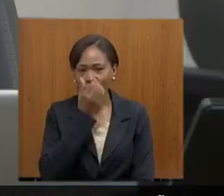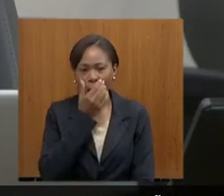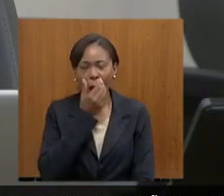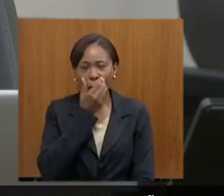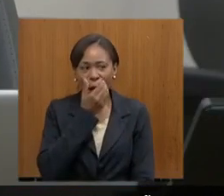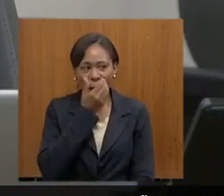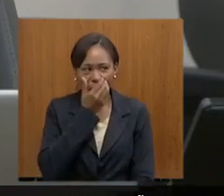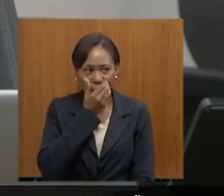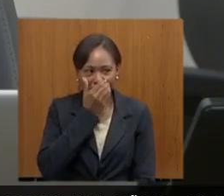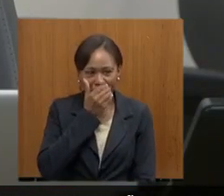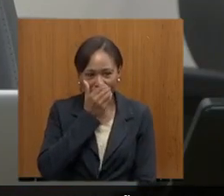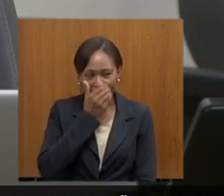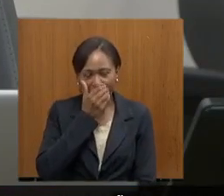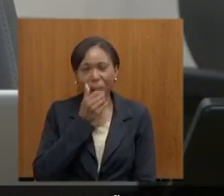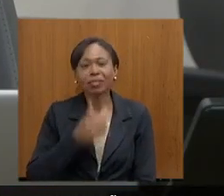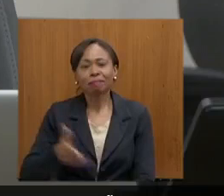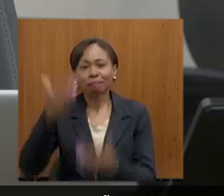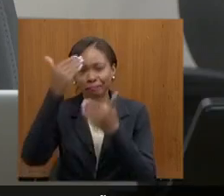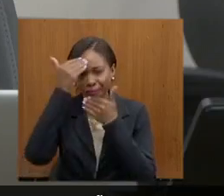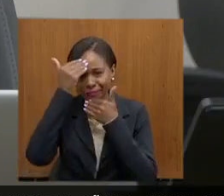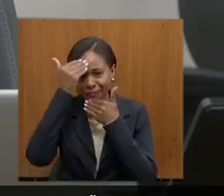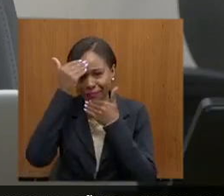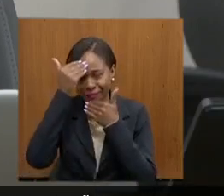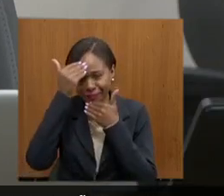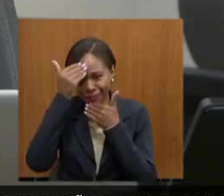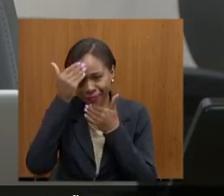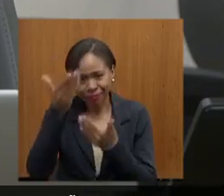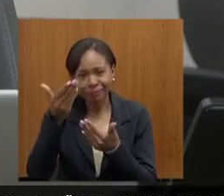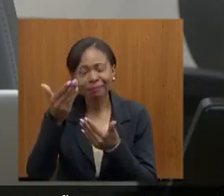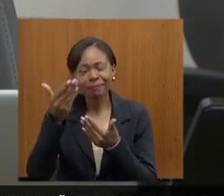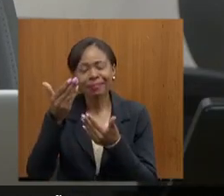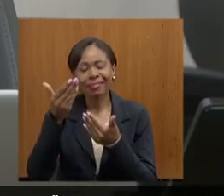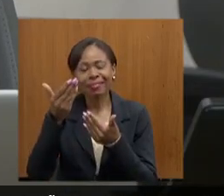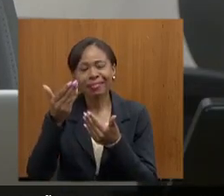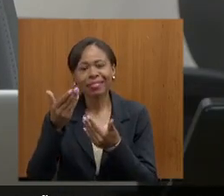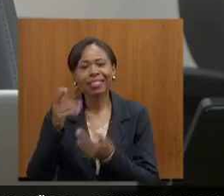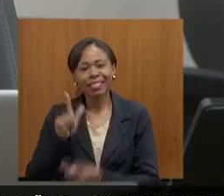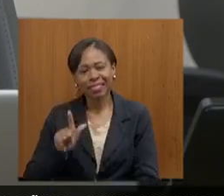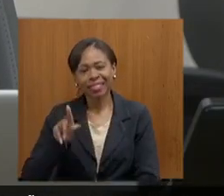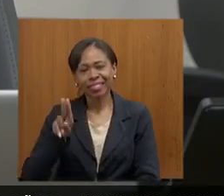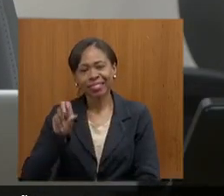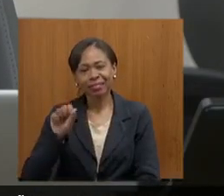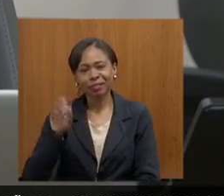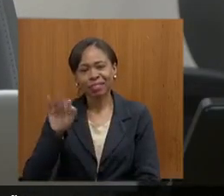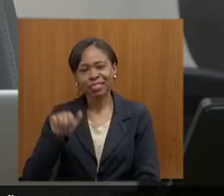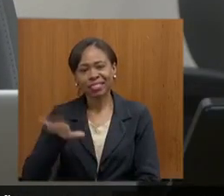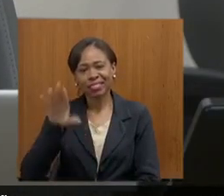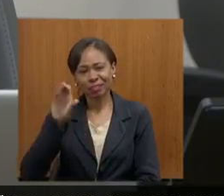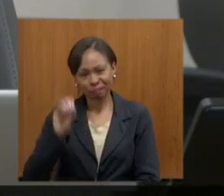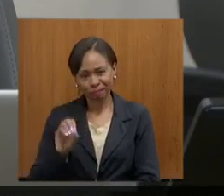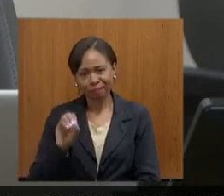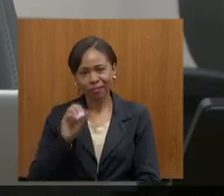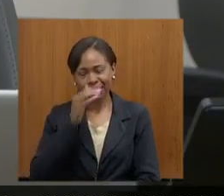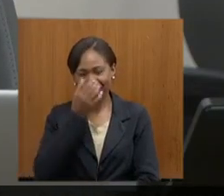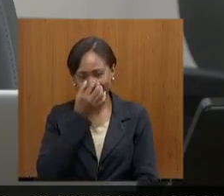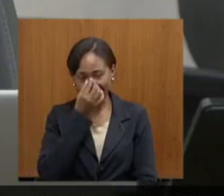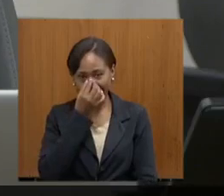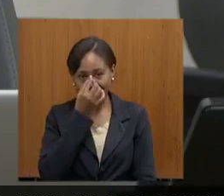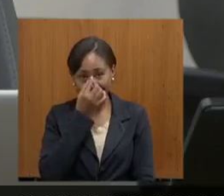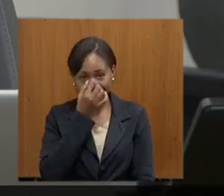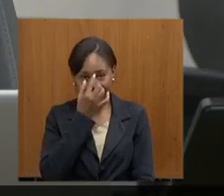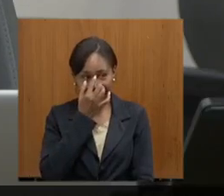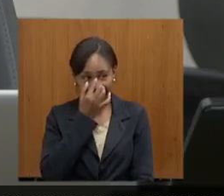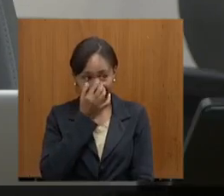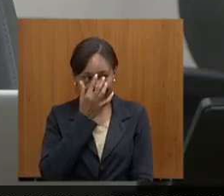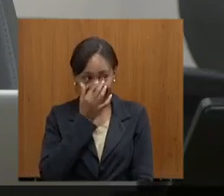agradecemos as considerações finais feitas pelo Deputado Gustavo Santana e passa nesse